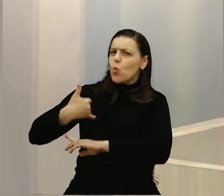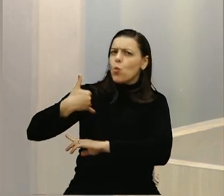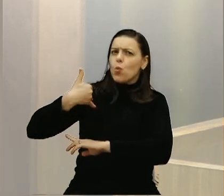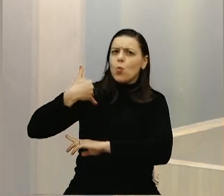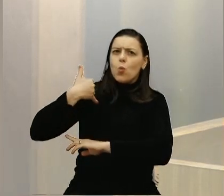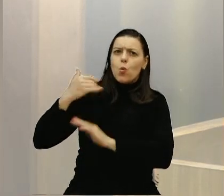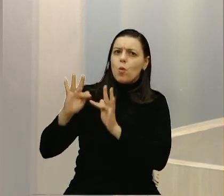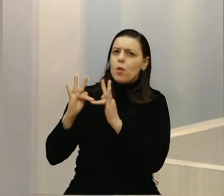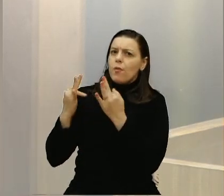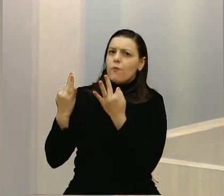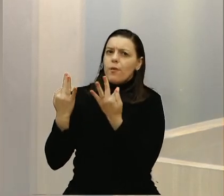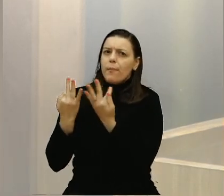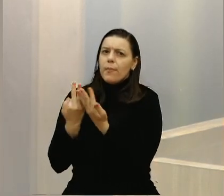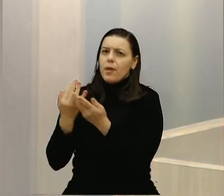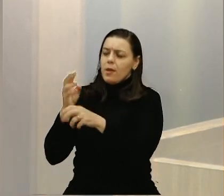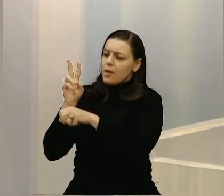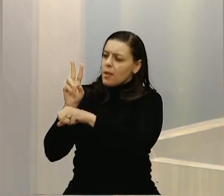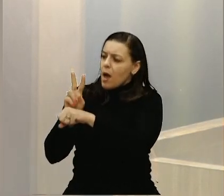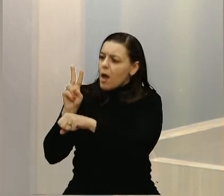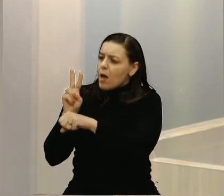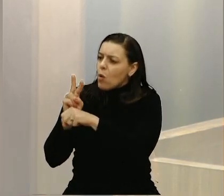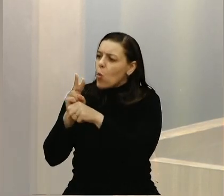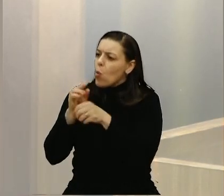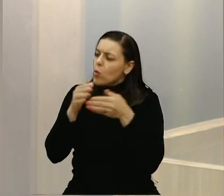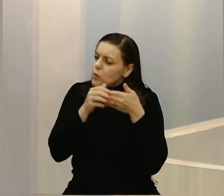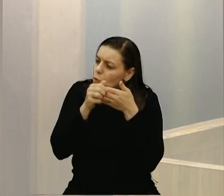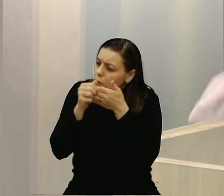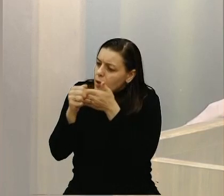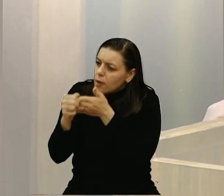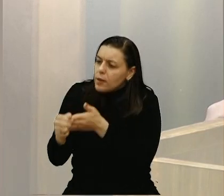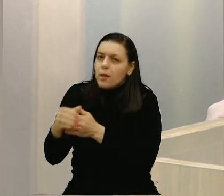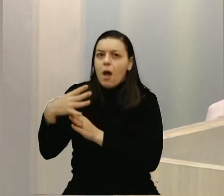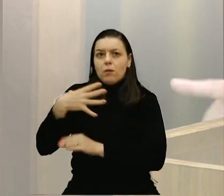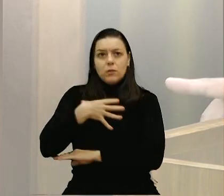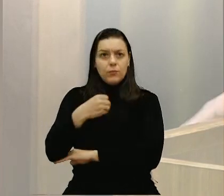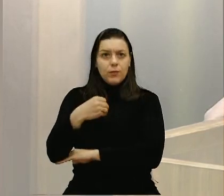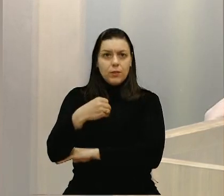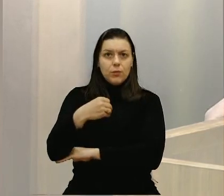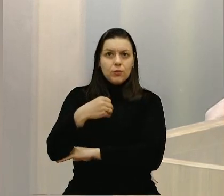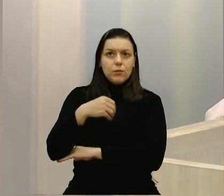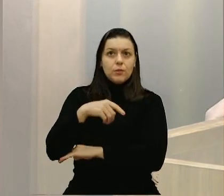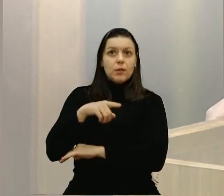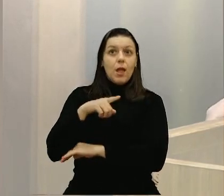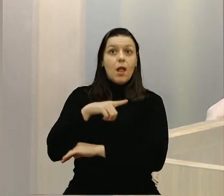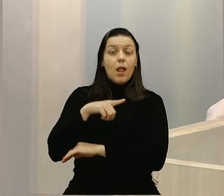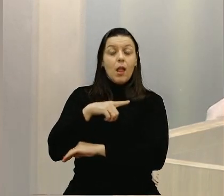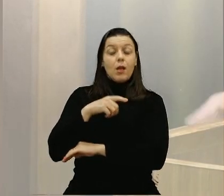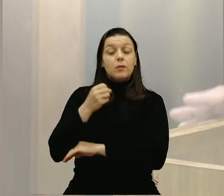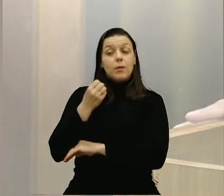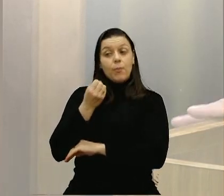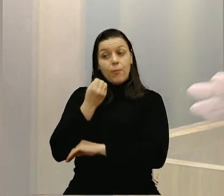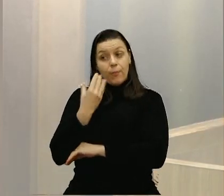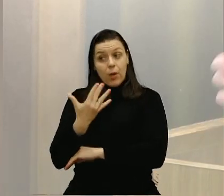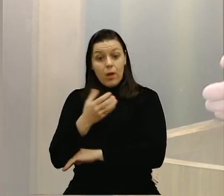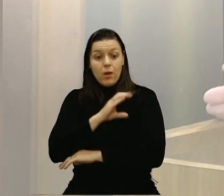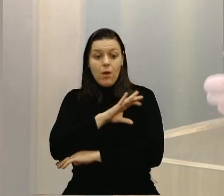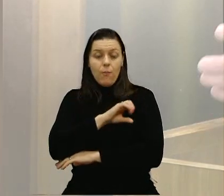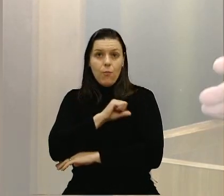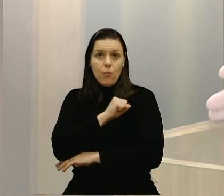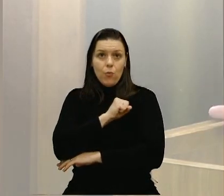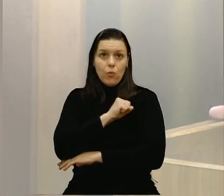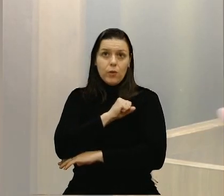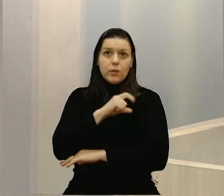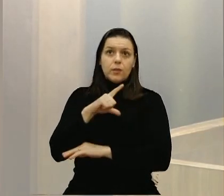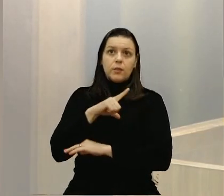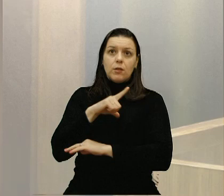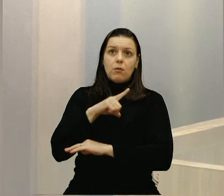sua vida a cuidar e orientar seus filhos. A promoção do bem e do amor, entretanto, jamais